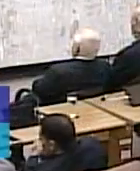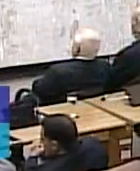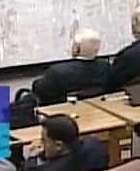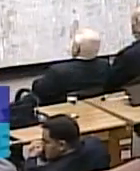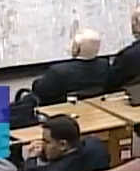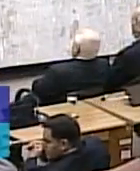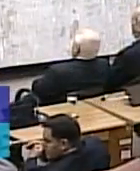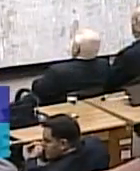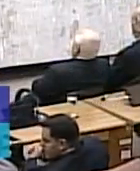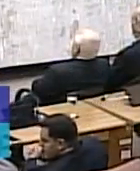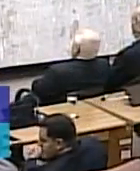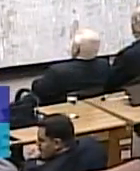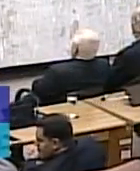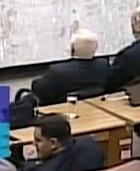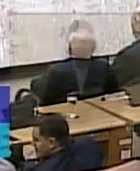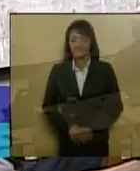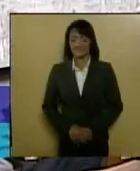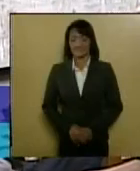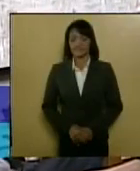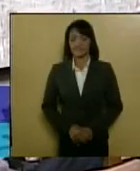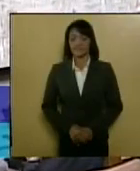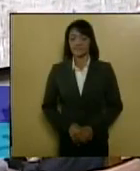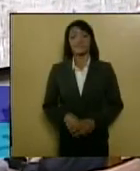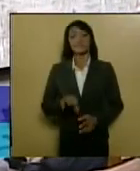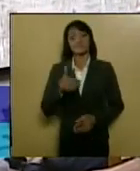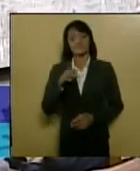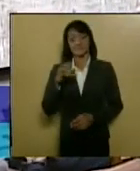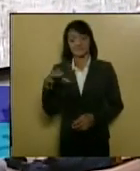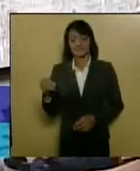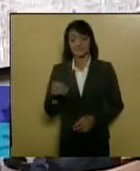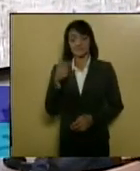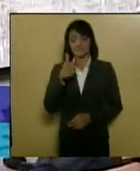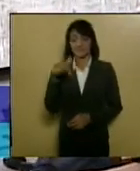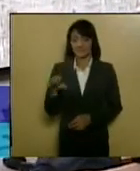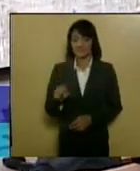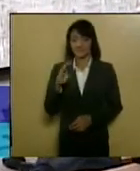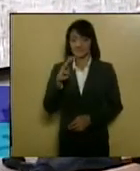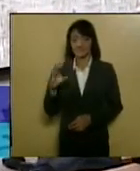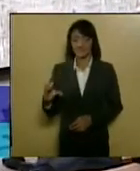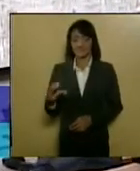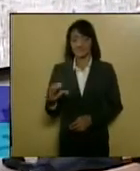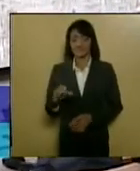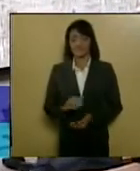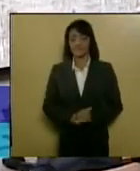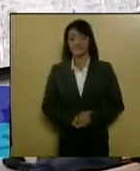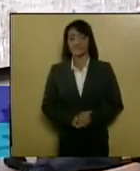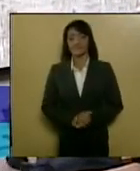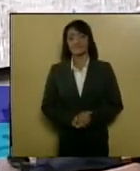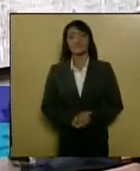Assistimos agora um vídeo comemorativo aos 100 anos do 28º Batalhão de Caçadores.